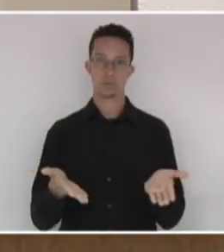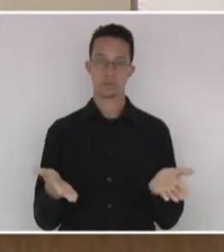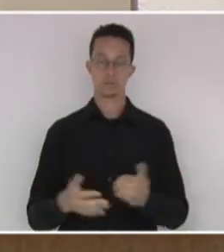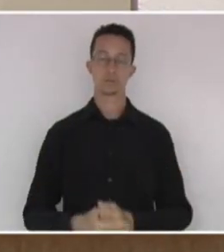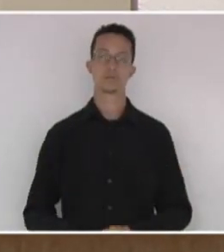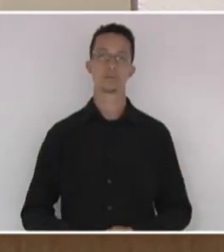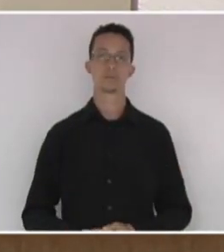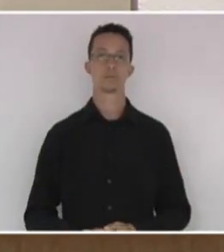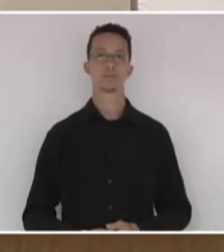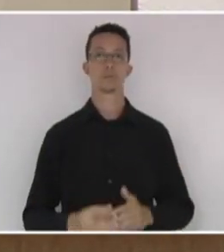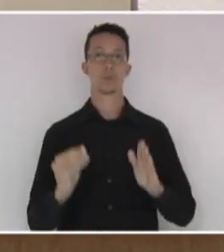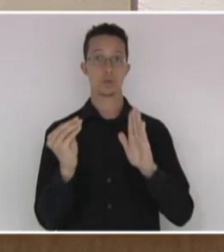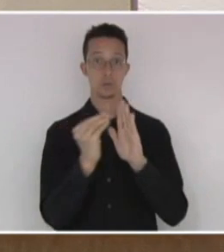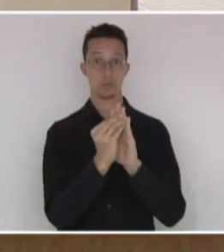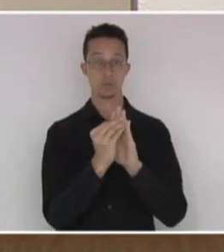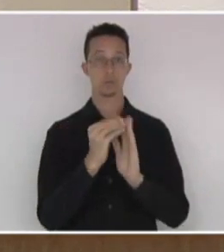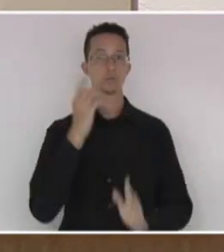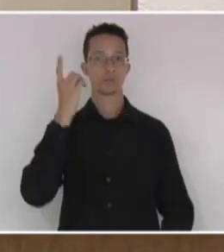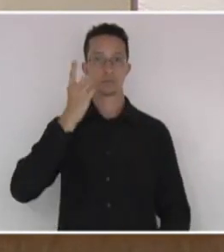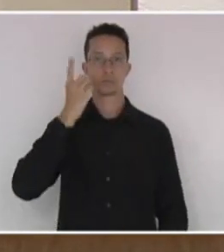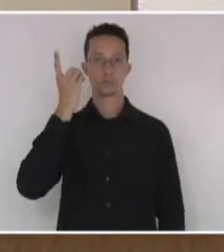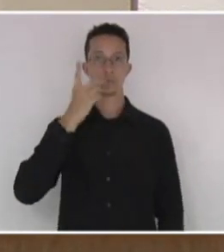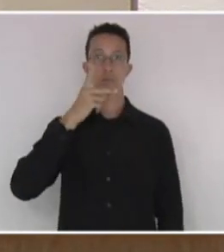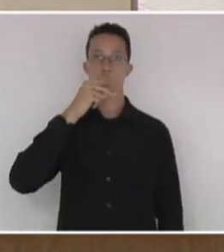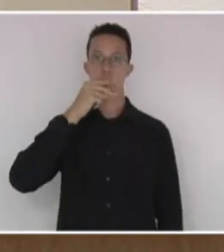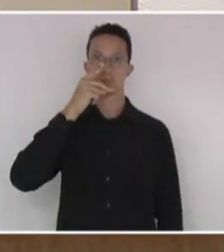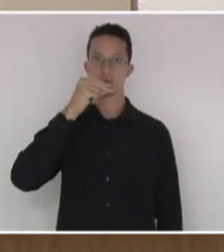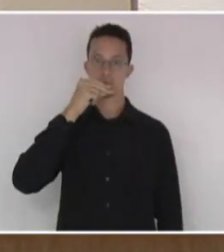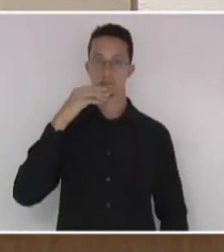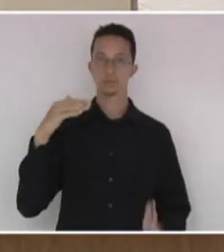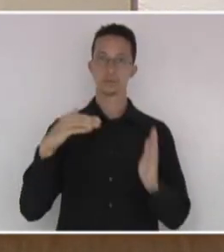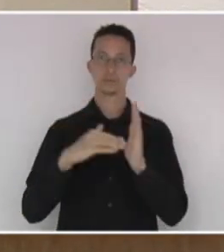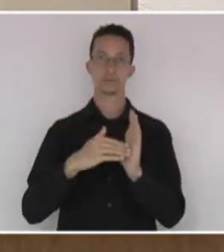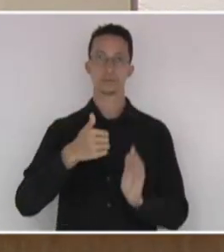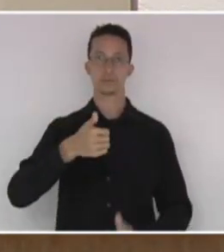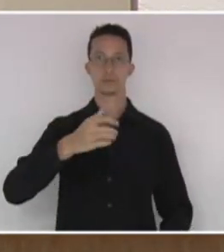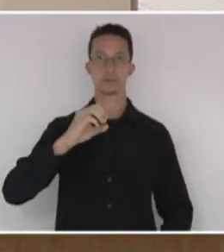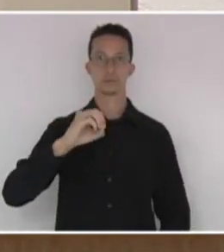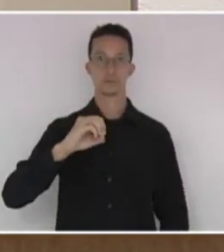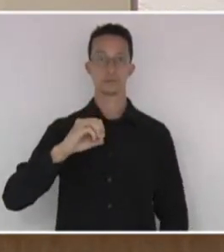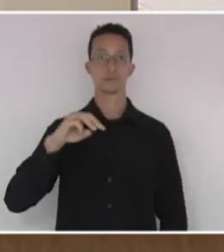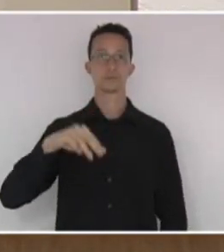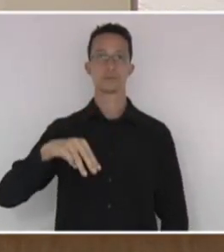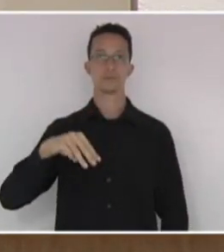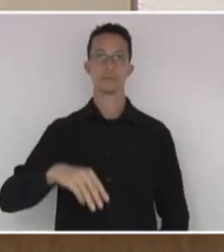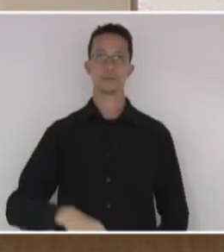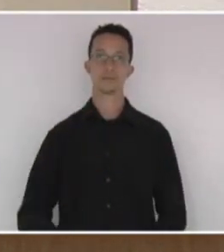Inscrito para falar o eminente deputado Kennedy Nunes, por até 10 minutos.